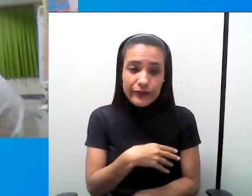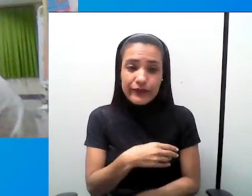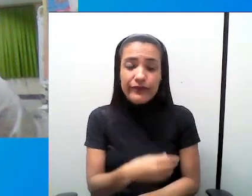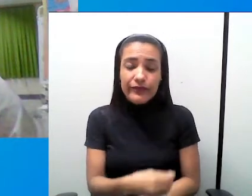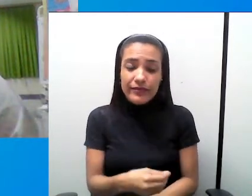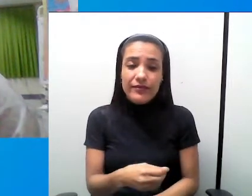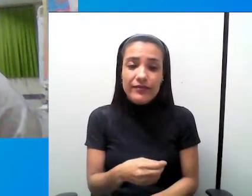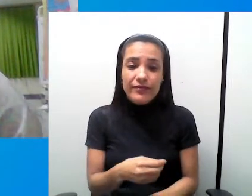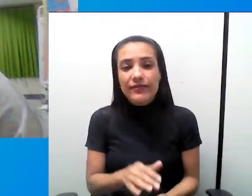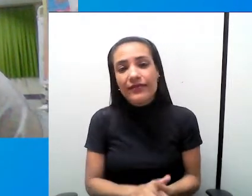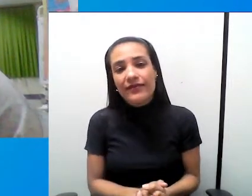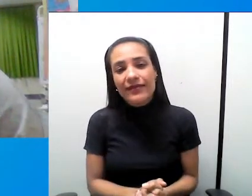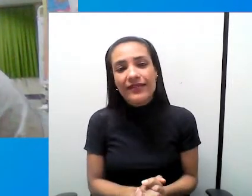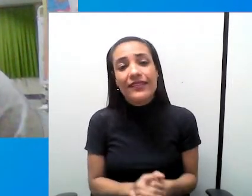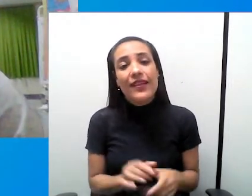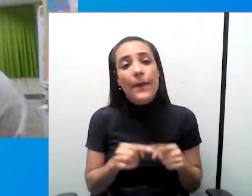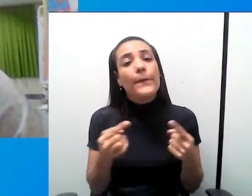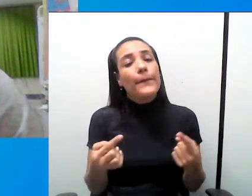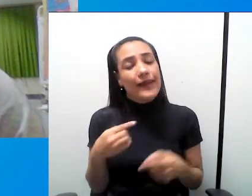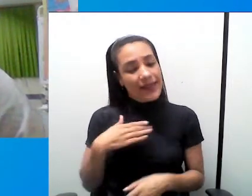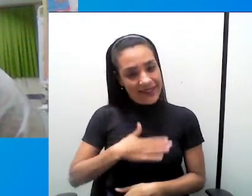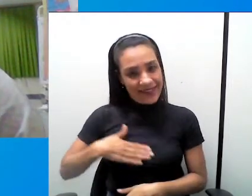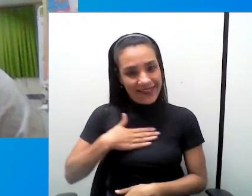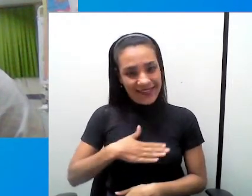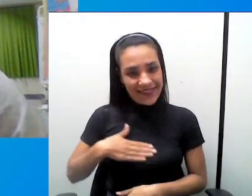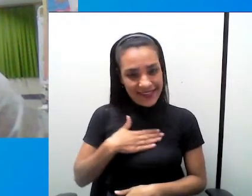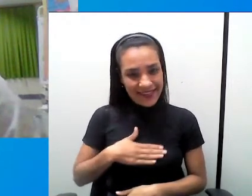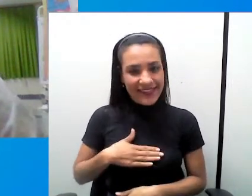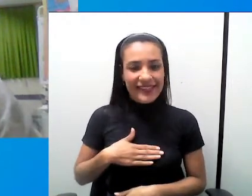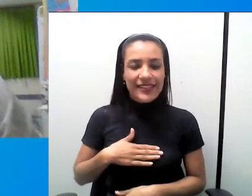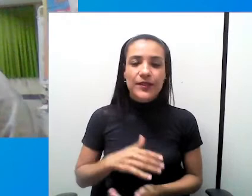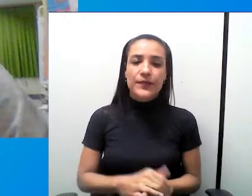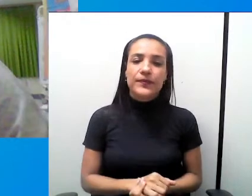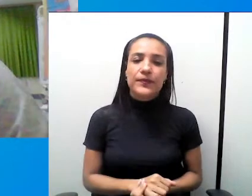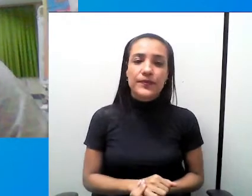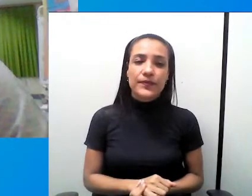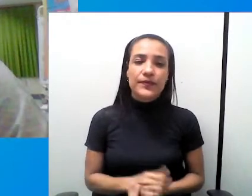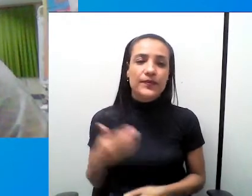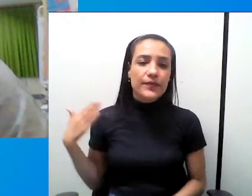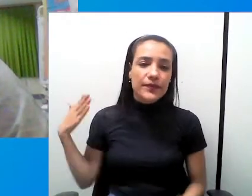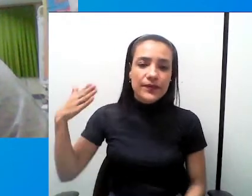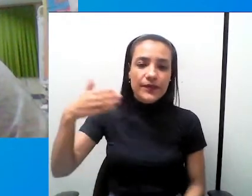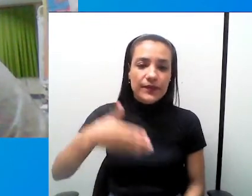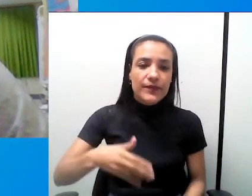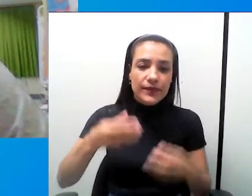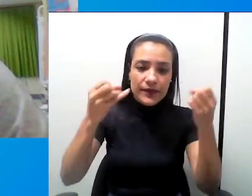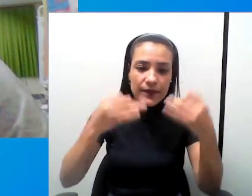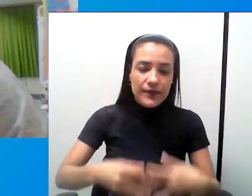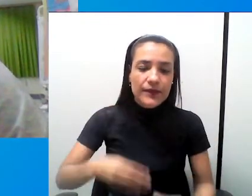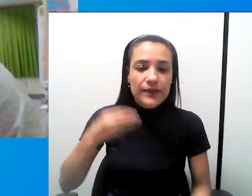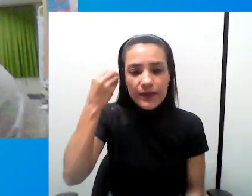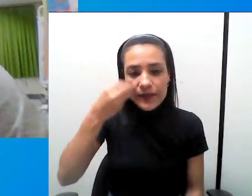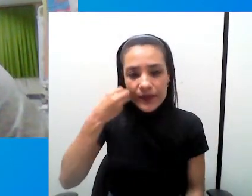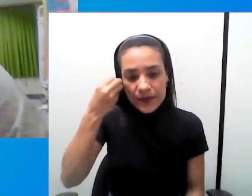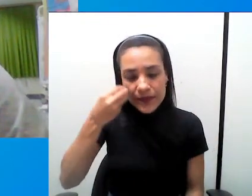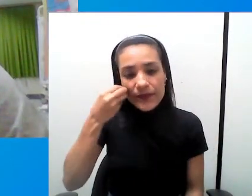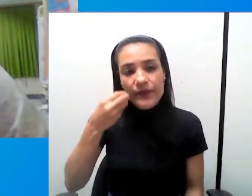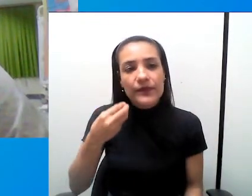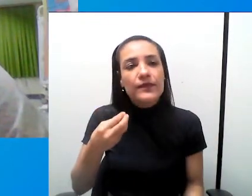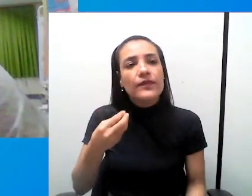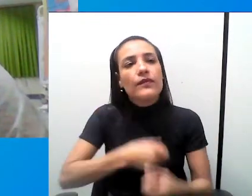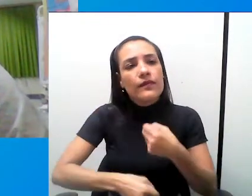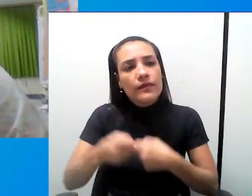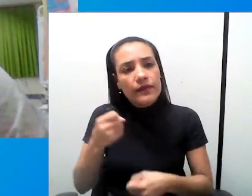com muito orgulho, com muita satisfação. Venho para retratar aqui uma experiência que foi apresentada no ano passado no Seminário